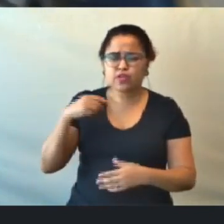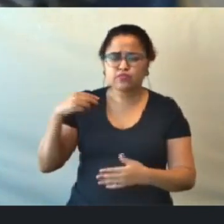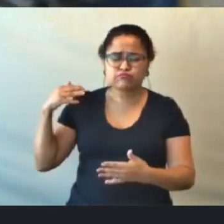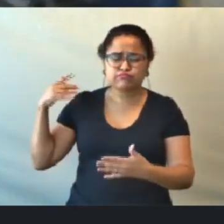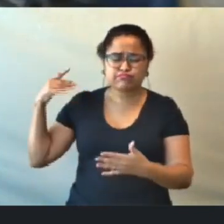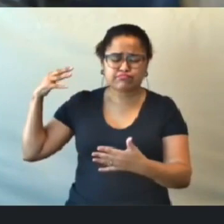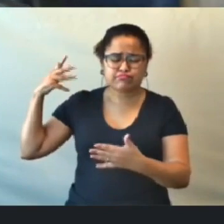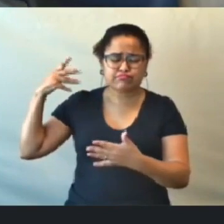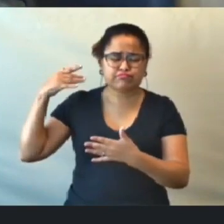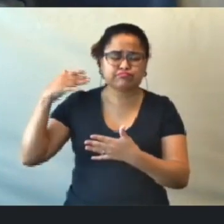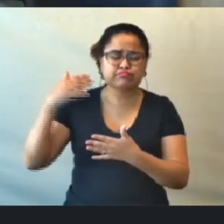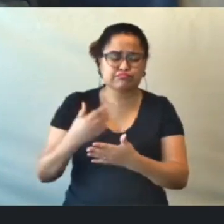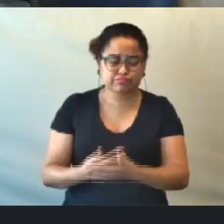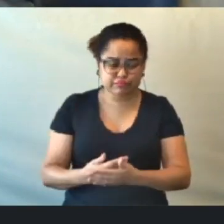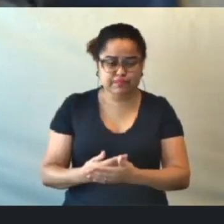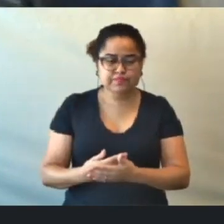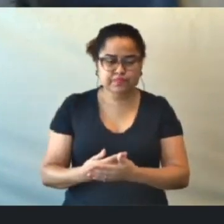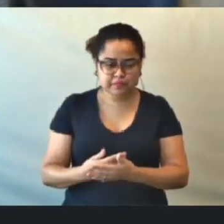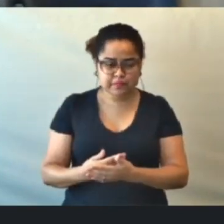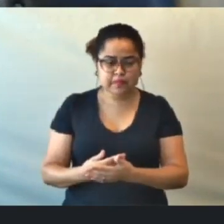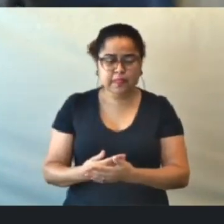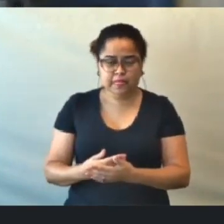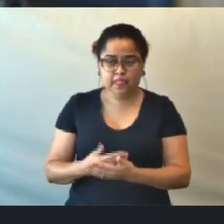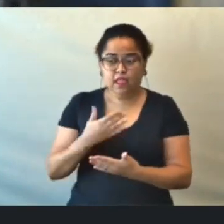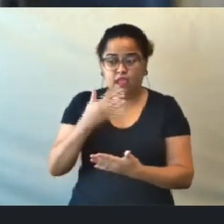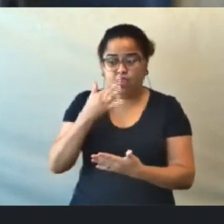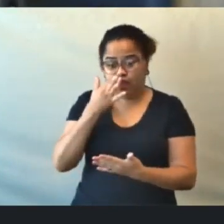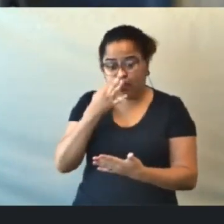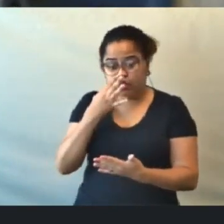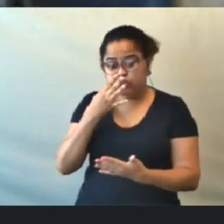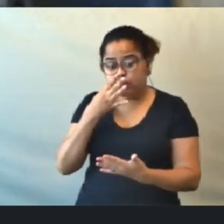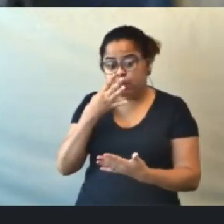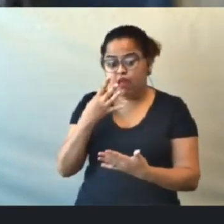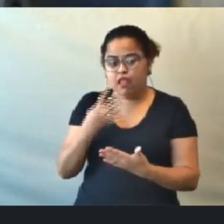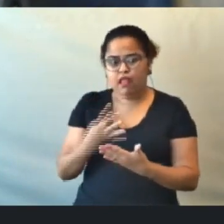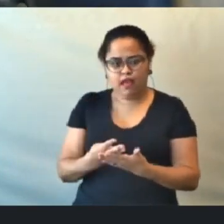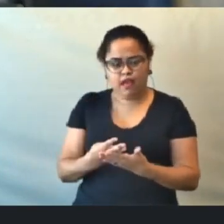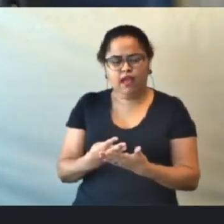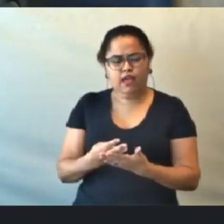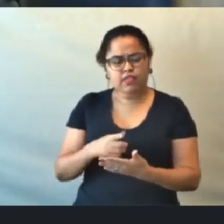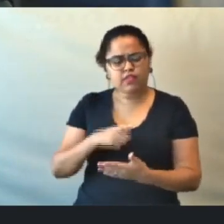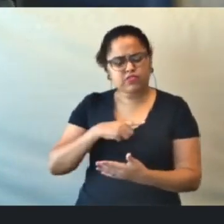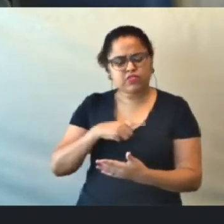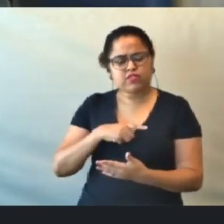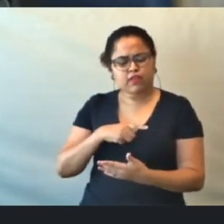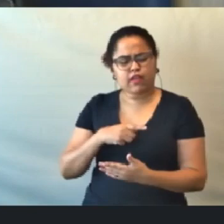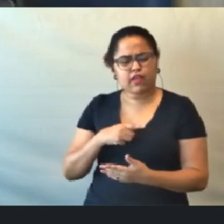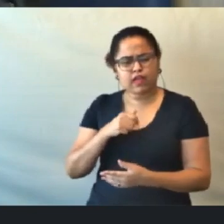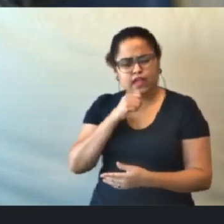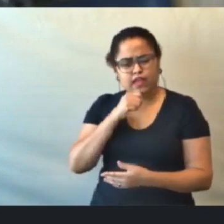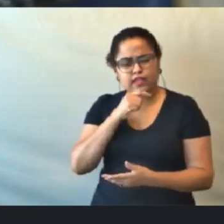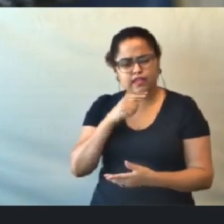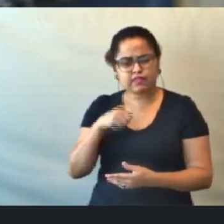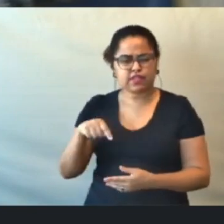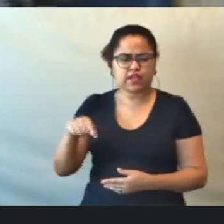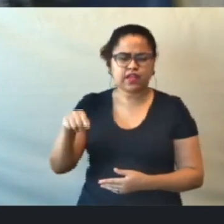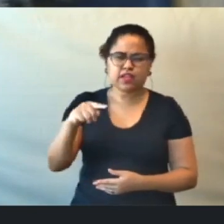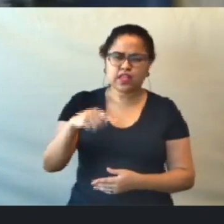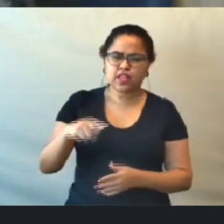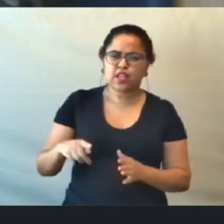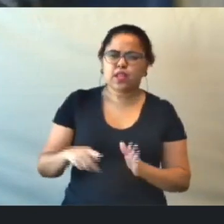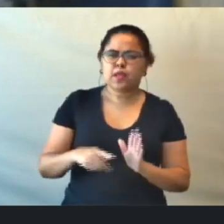esse patrimônio, e quem vai a Pampulha nos fins de semana sabe como ela